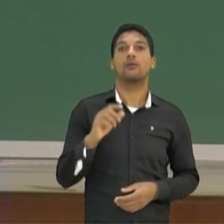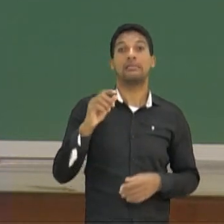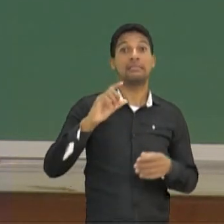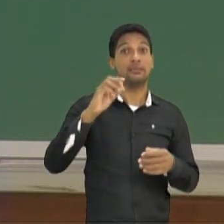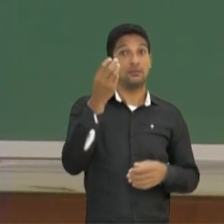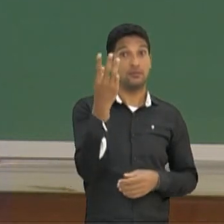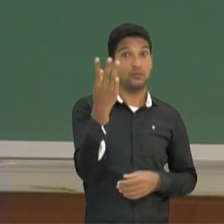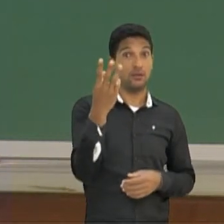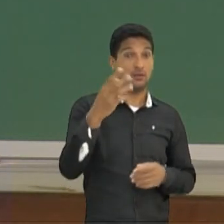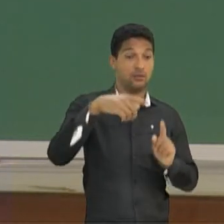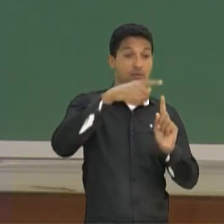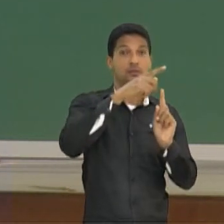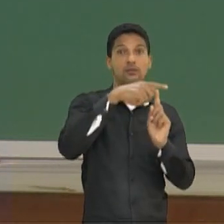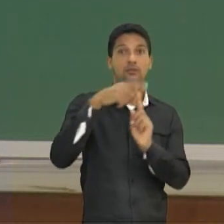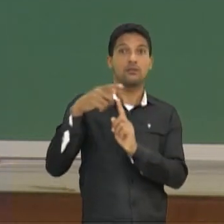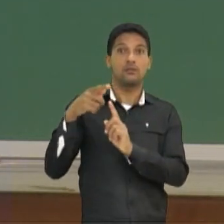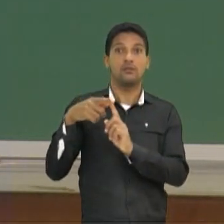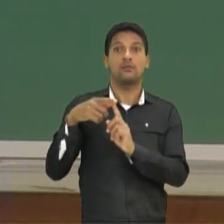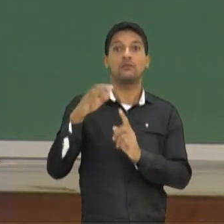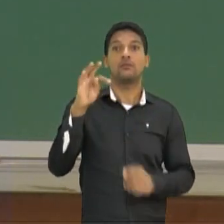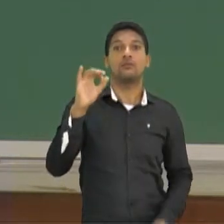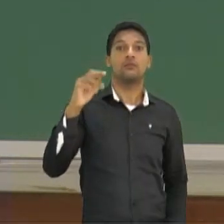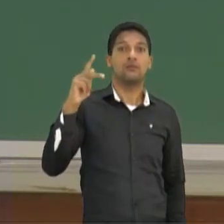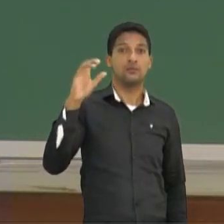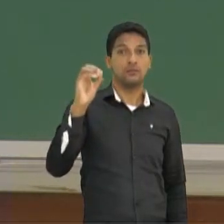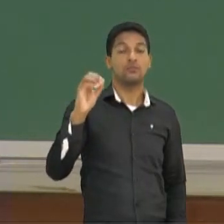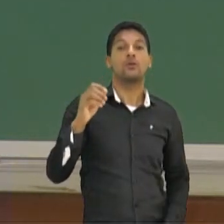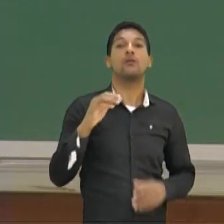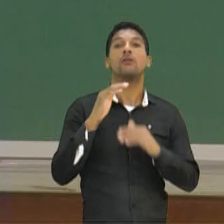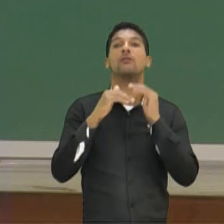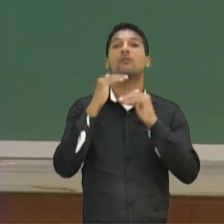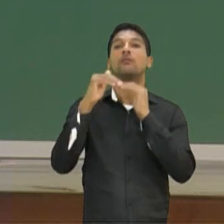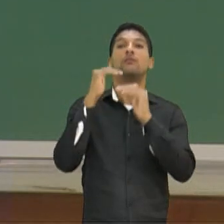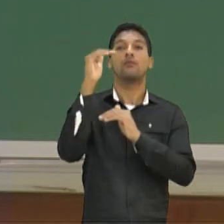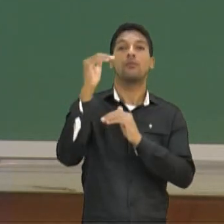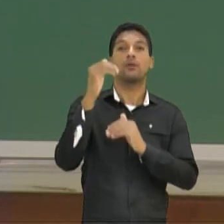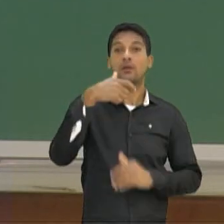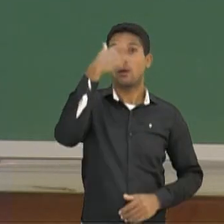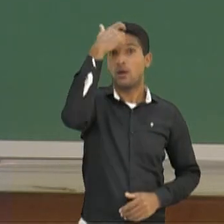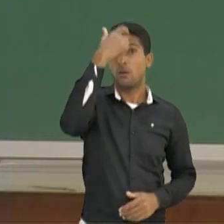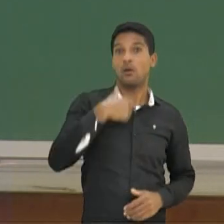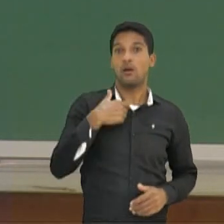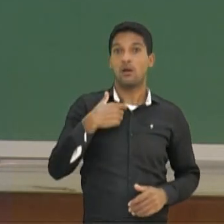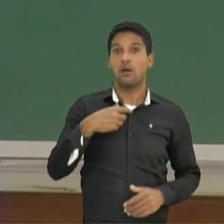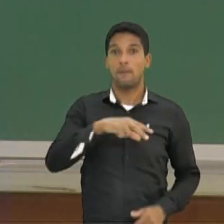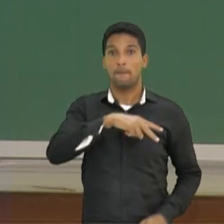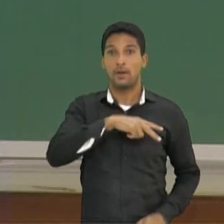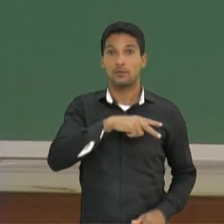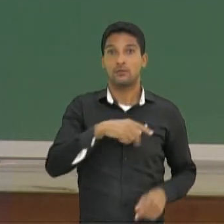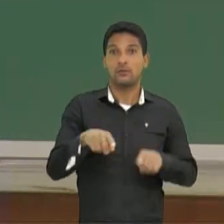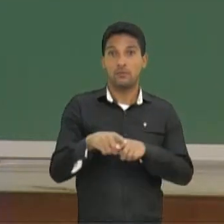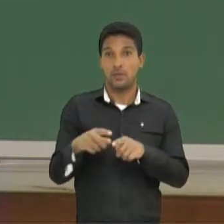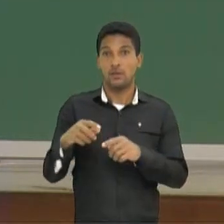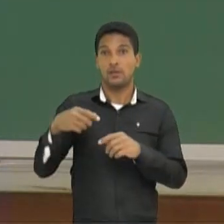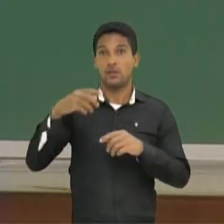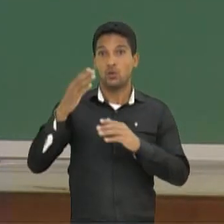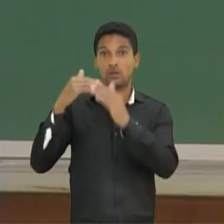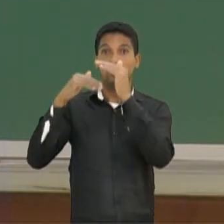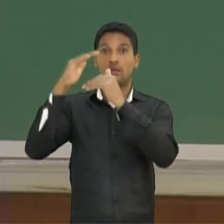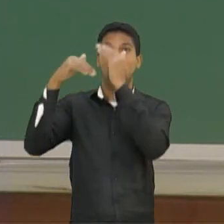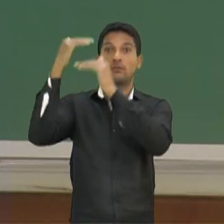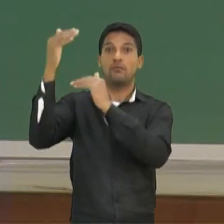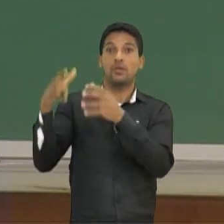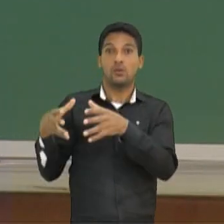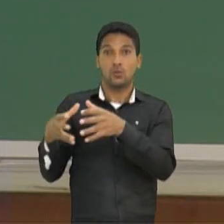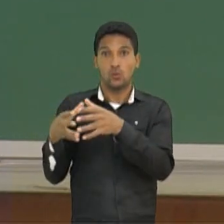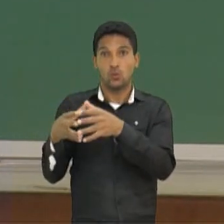dentro dos jogos de improvisação, o desenvolvimento atingido é o desenvolvimento pessoal, grupal e artístico. Né? Então, são os